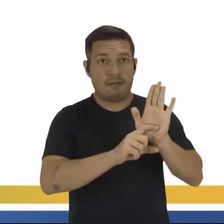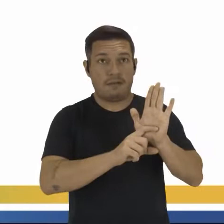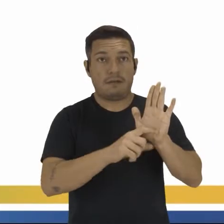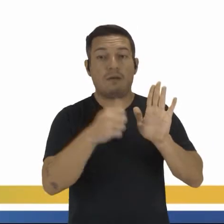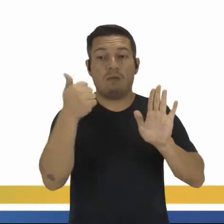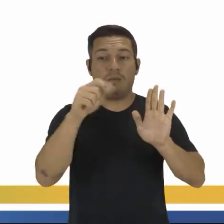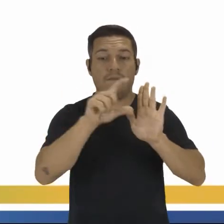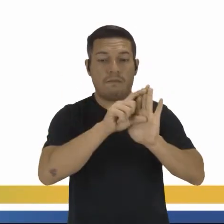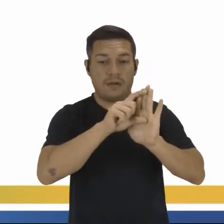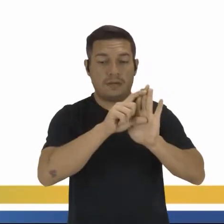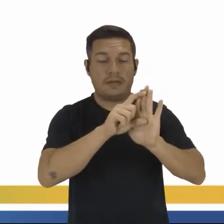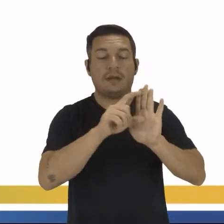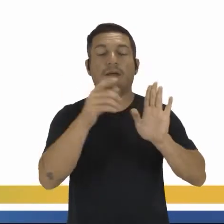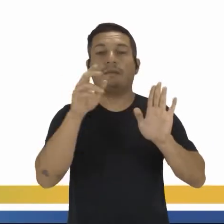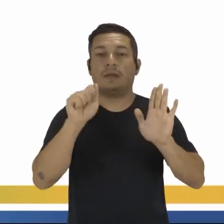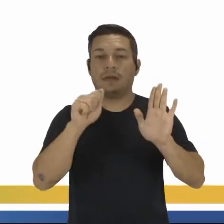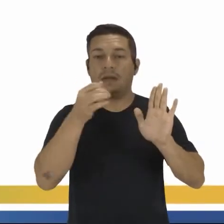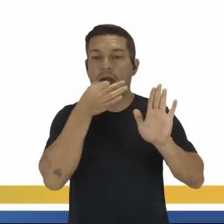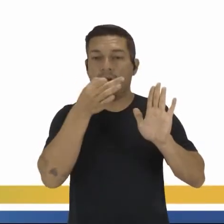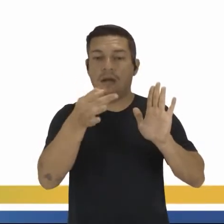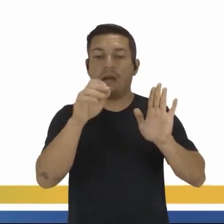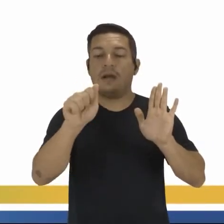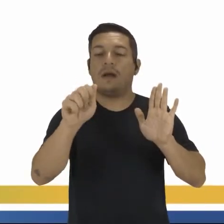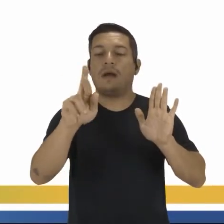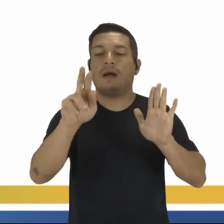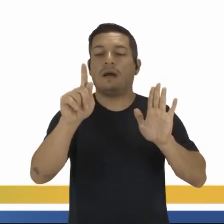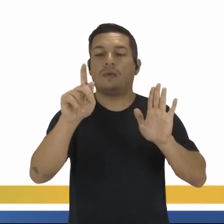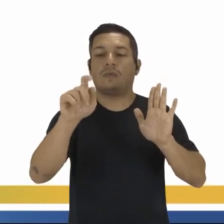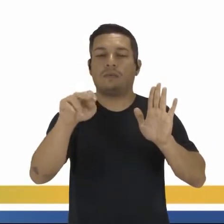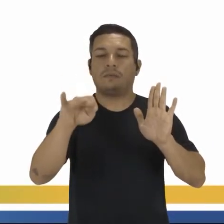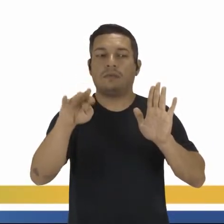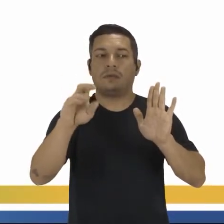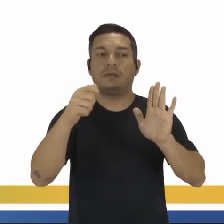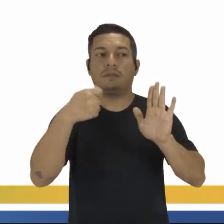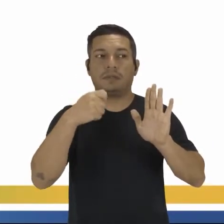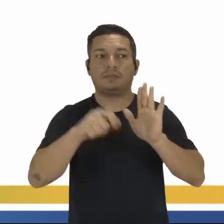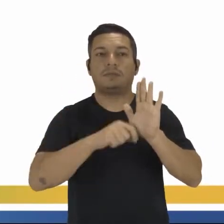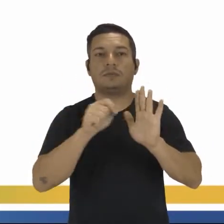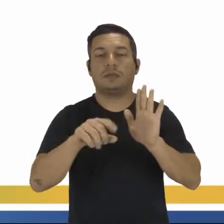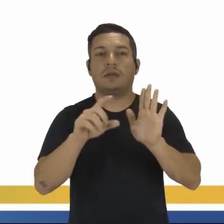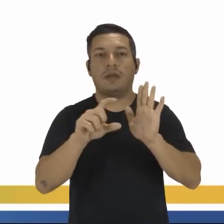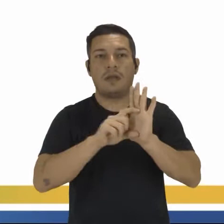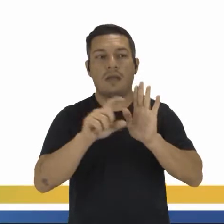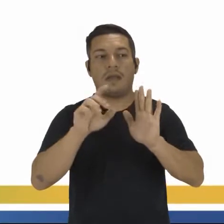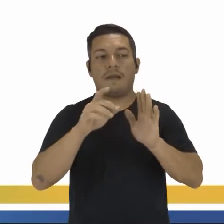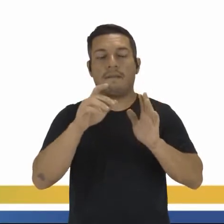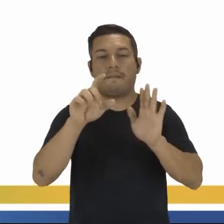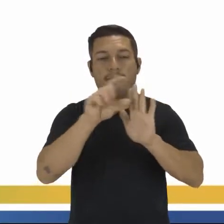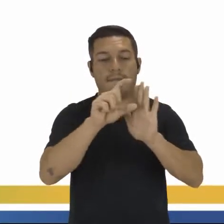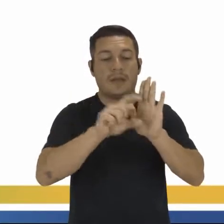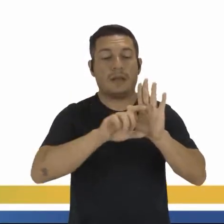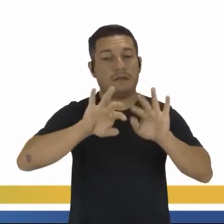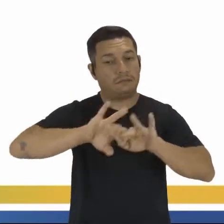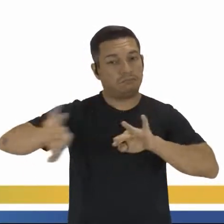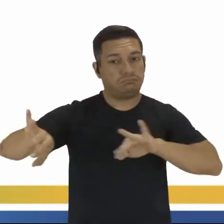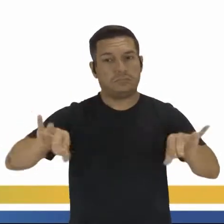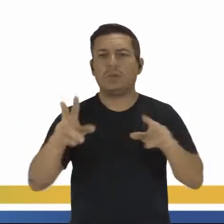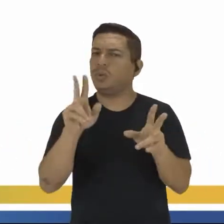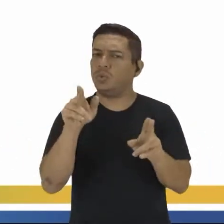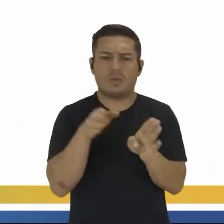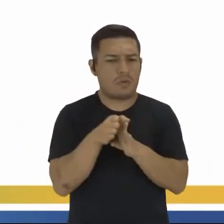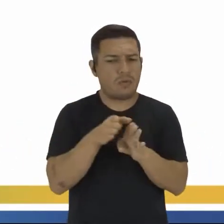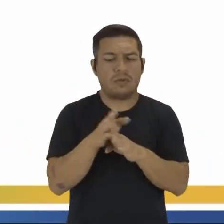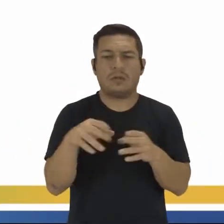para a defesa de um argumento. Cada argumento deve ser defendido em parágrafo separado. Nunca é aconselhável que